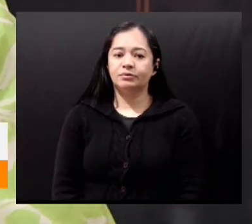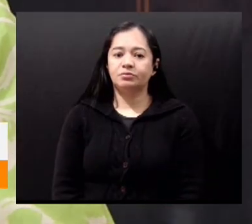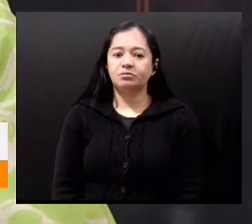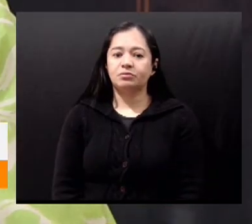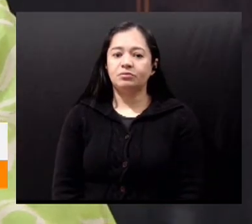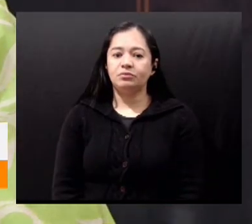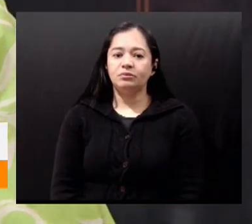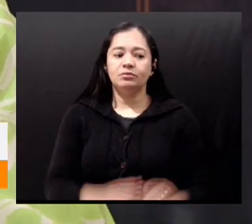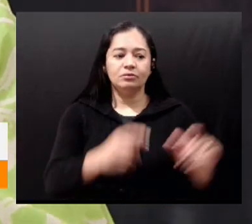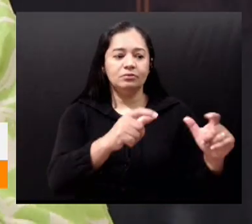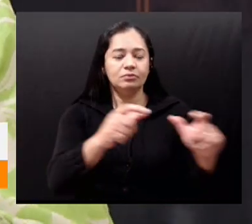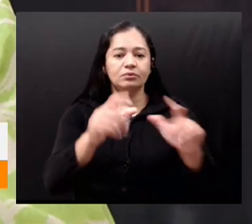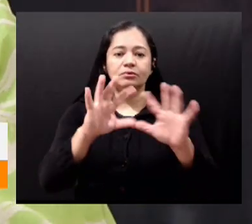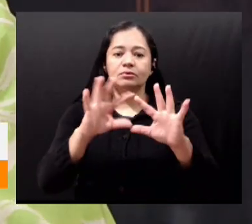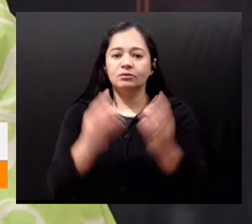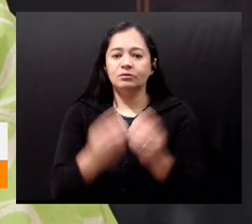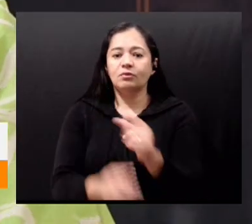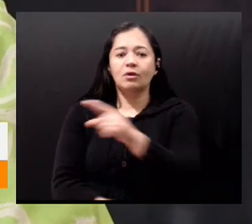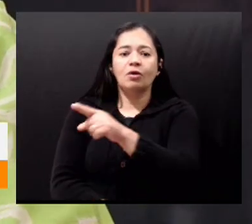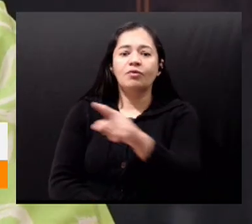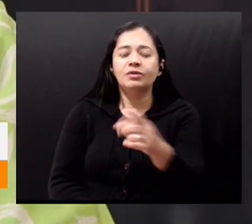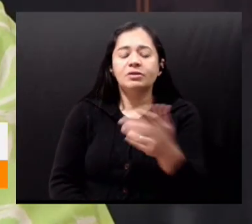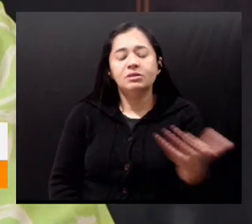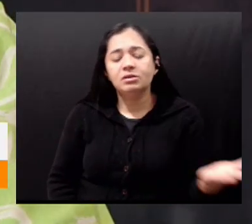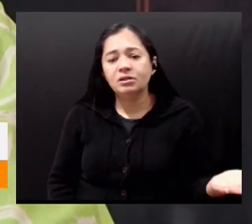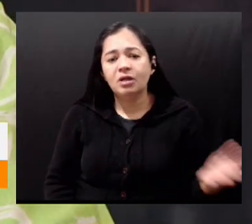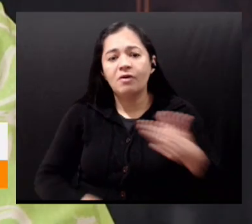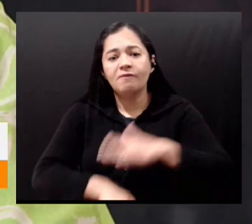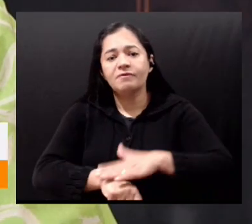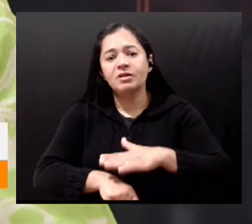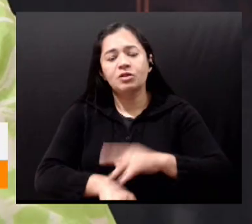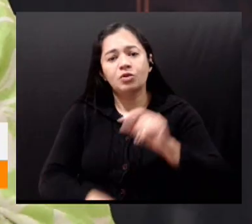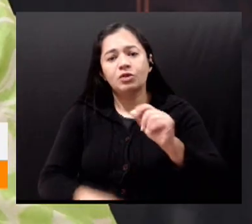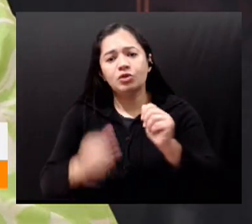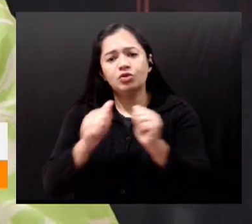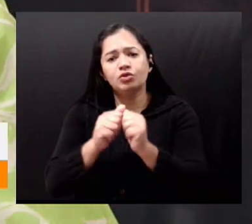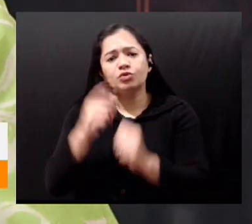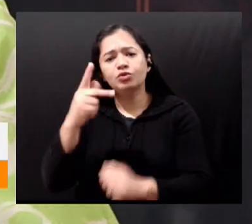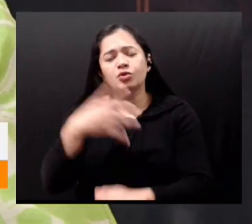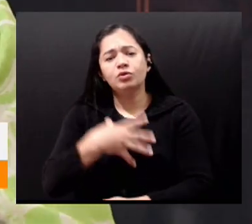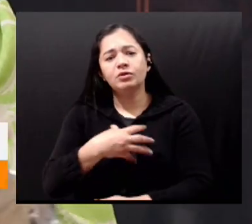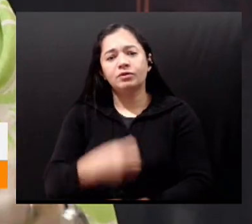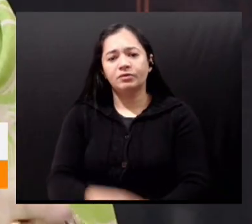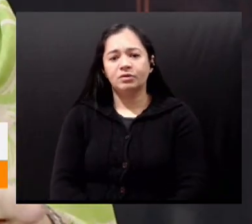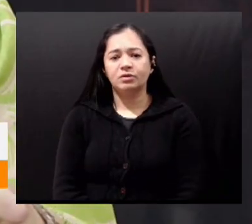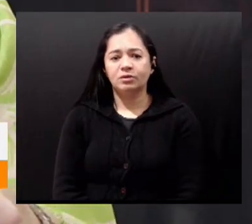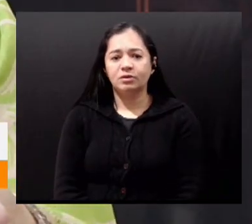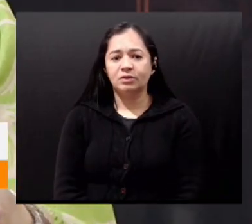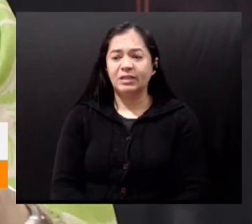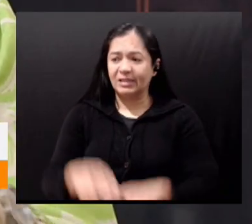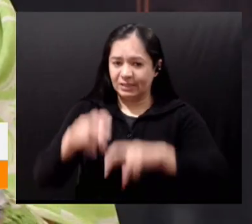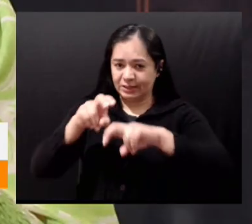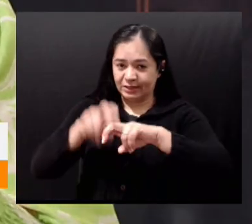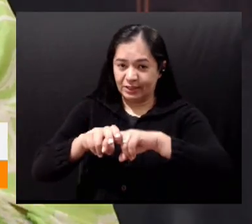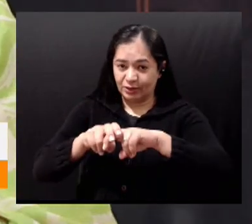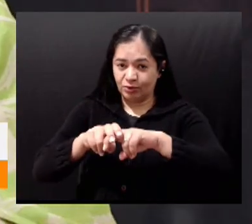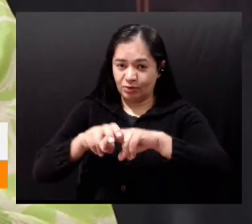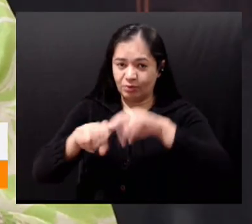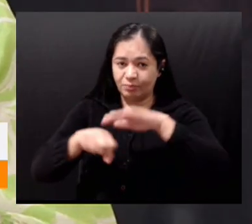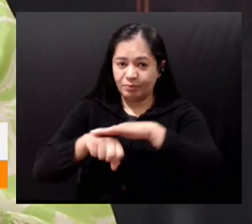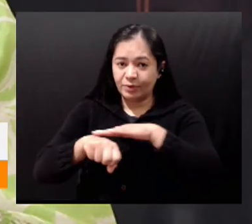o que você está fazendo junto com o seu filho? Sentou para conversar? Porque a gente vai entrar